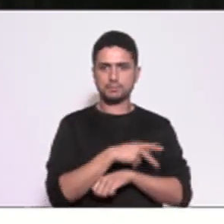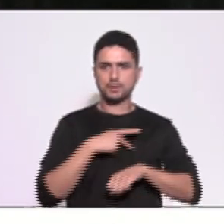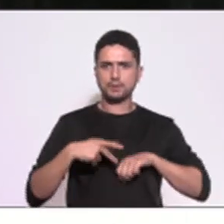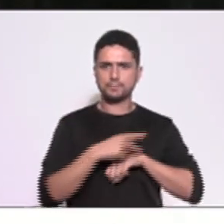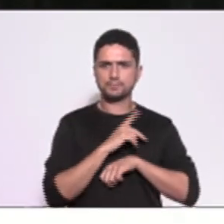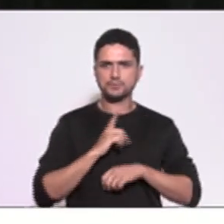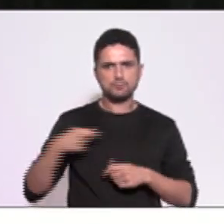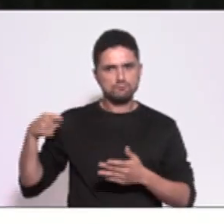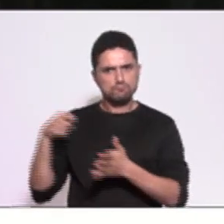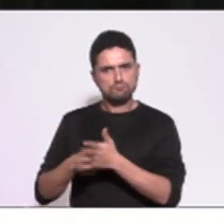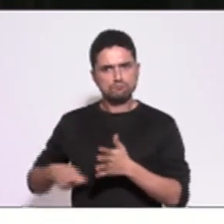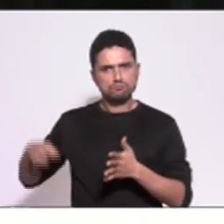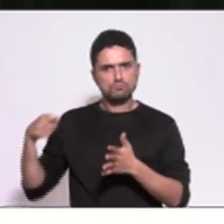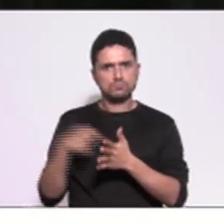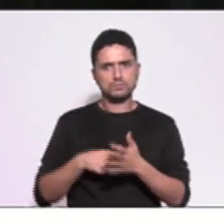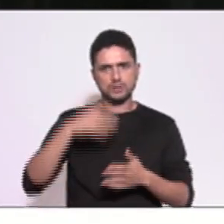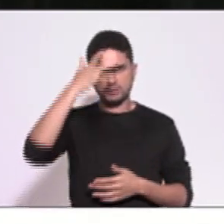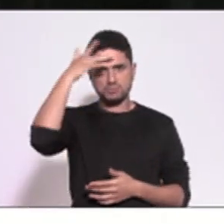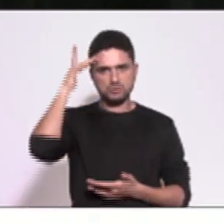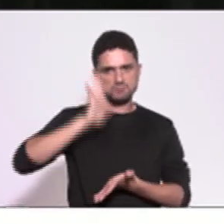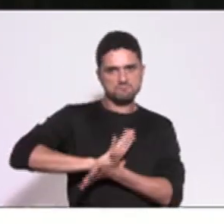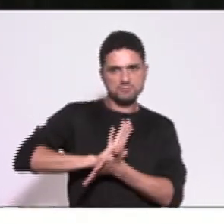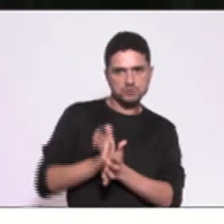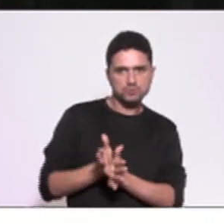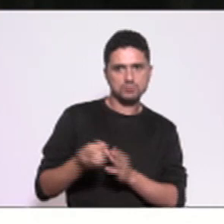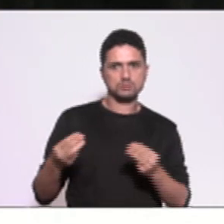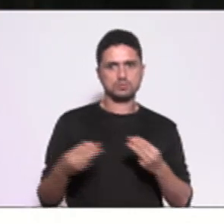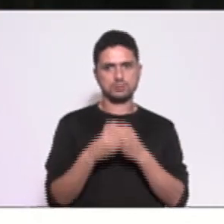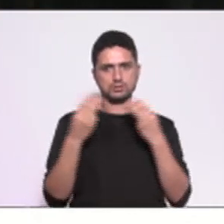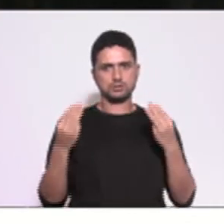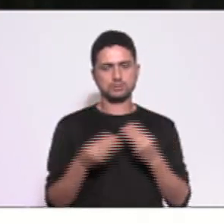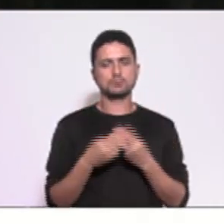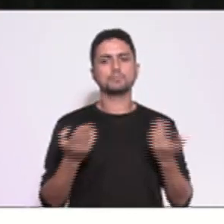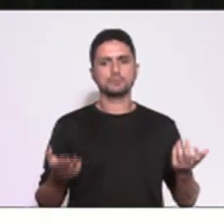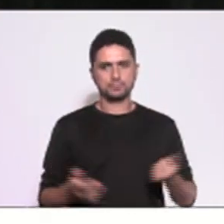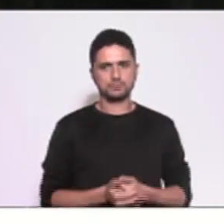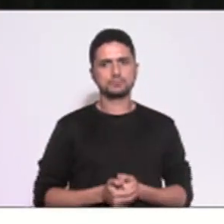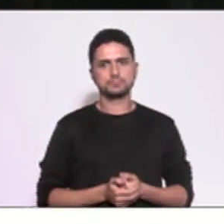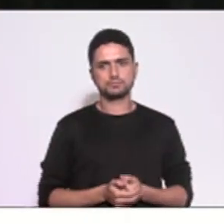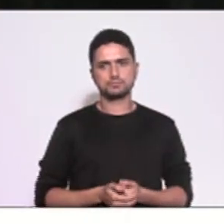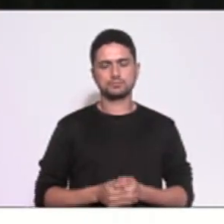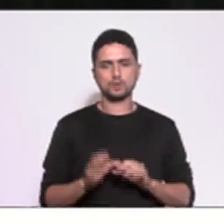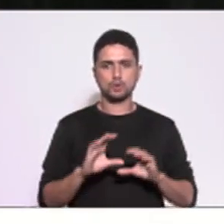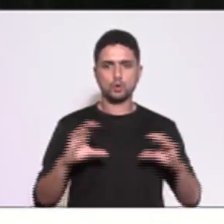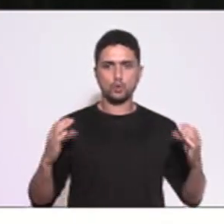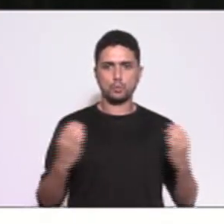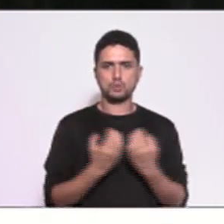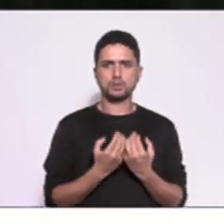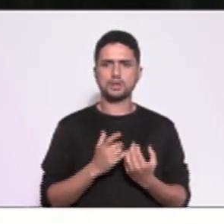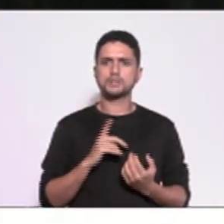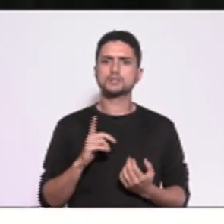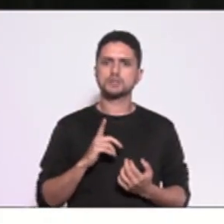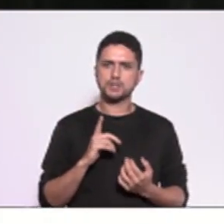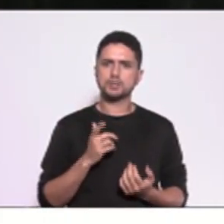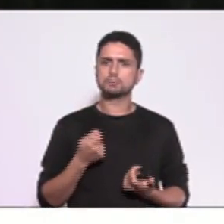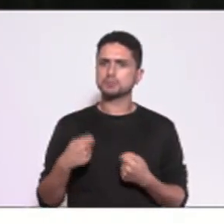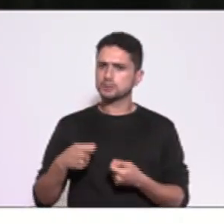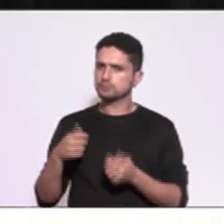enfrentou os maiores antissemitas, foi você. Então, a comunidade, ela tem essa dívida de